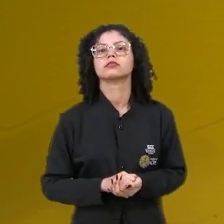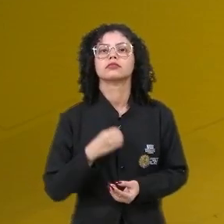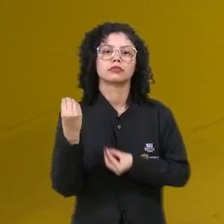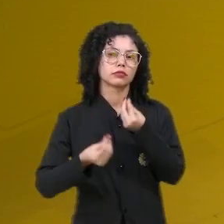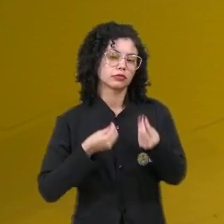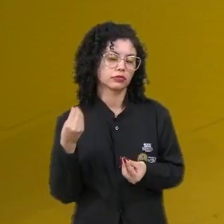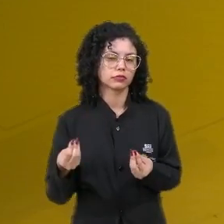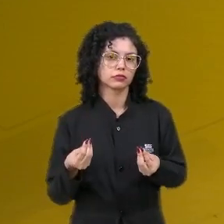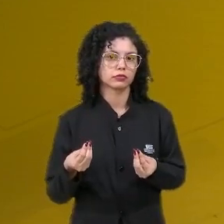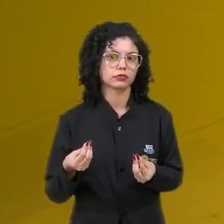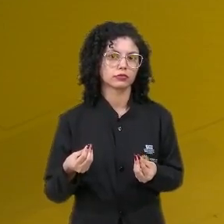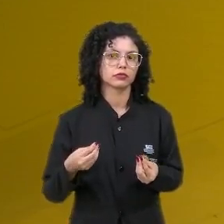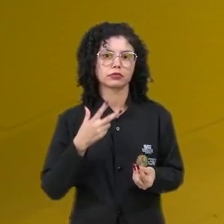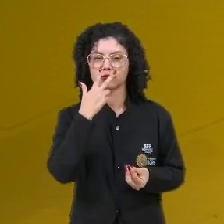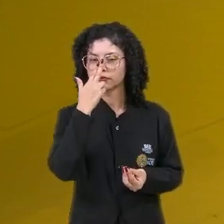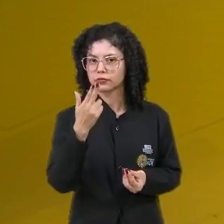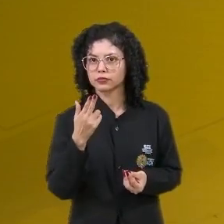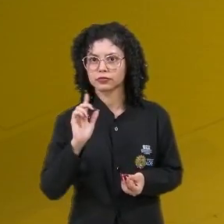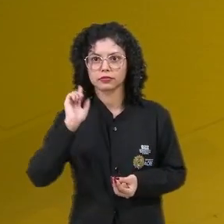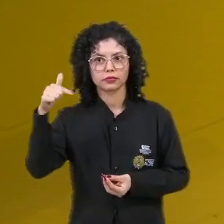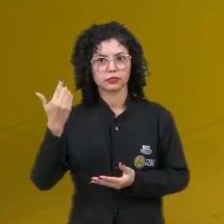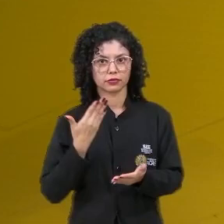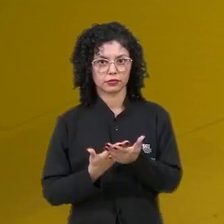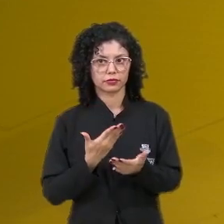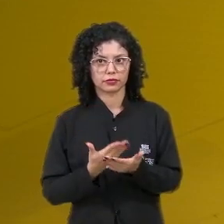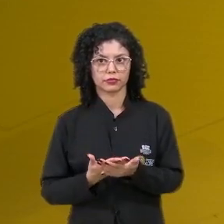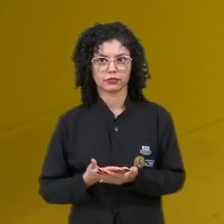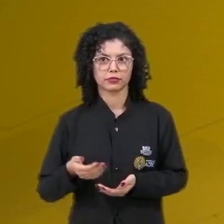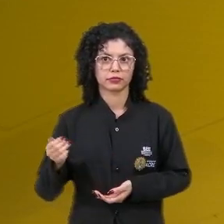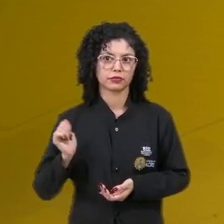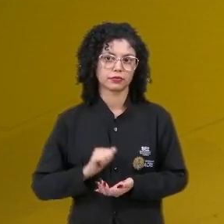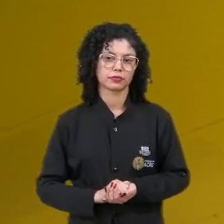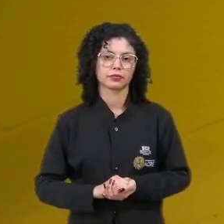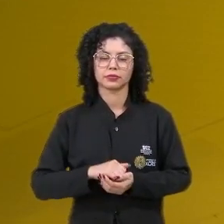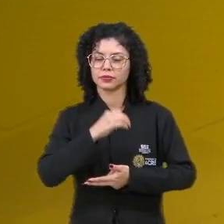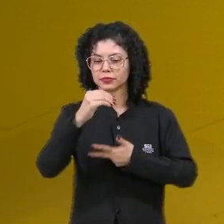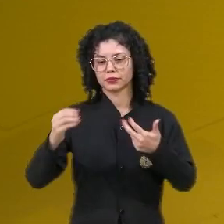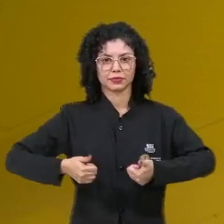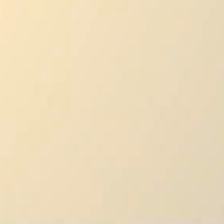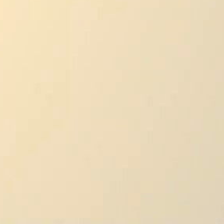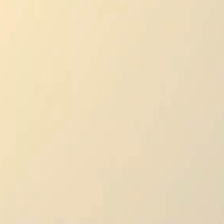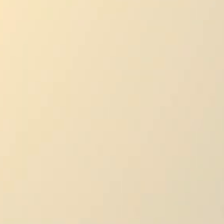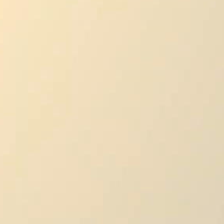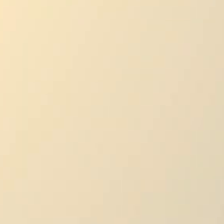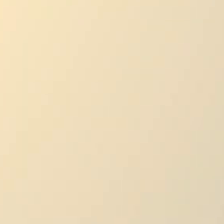e como isso aparece na prova. Até a nossa próxima aula, pessoal, aqui do Pré-ENEM Legal.